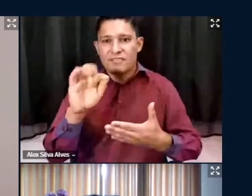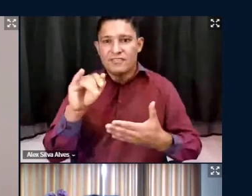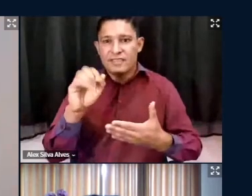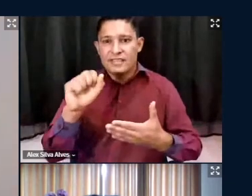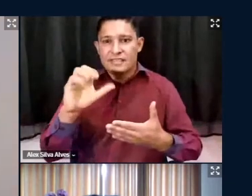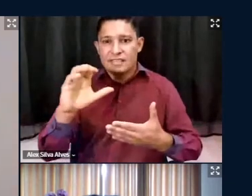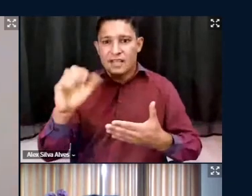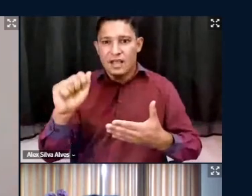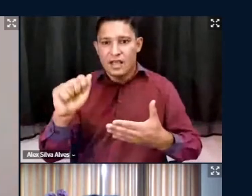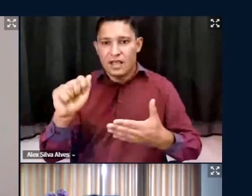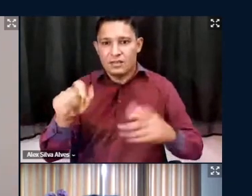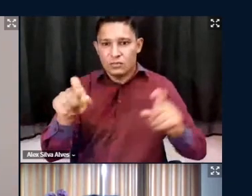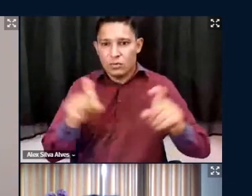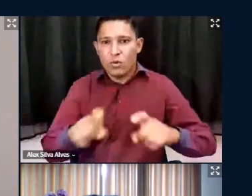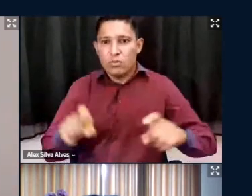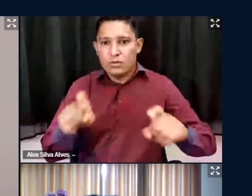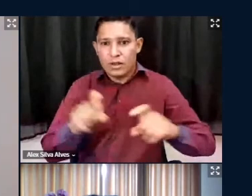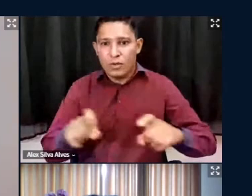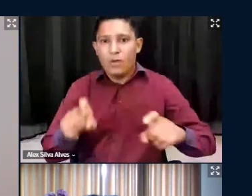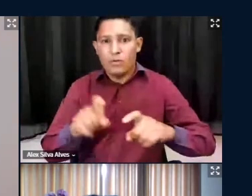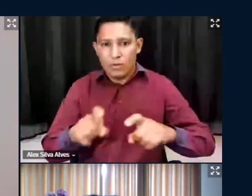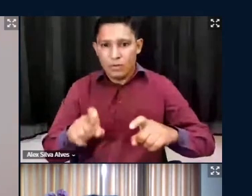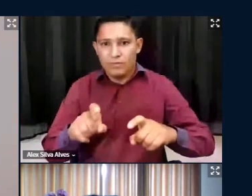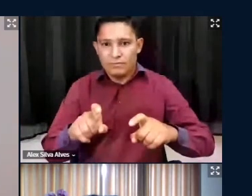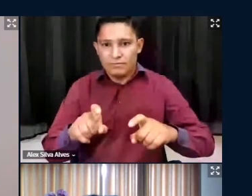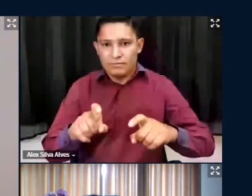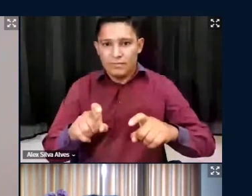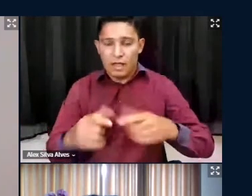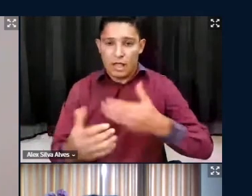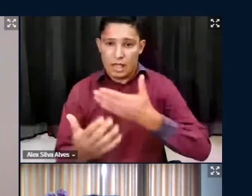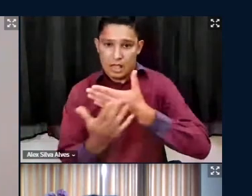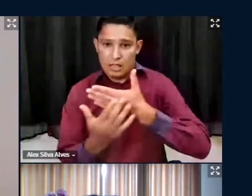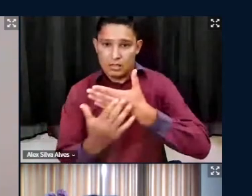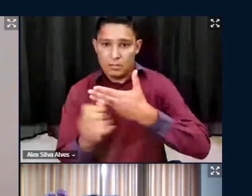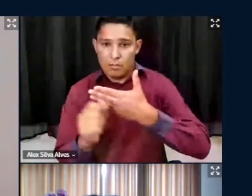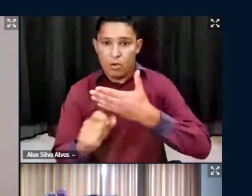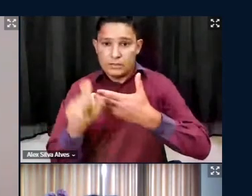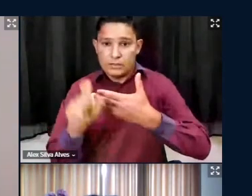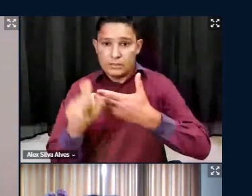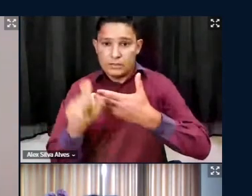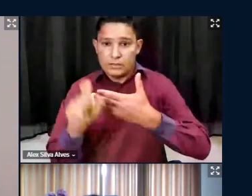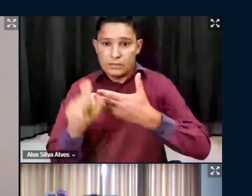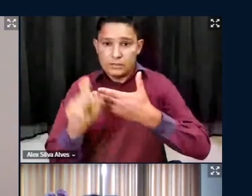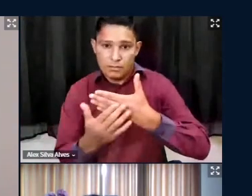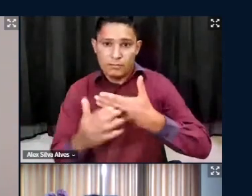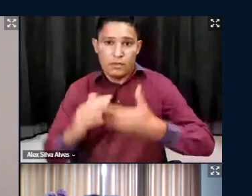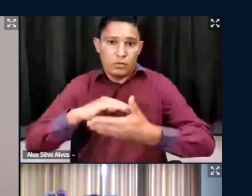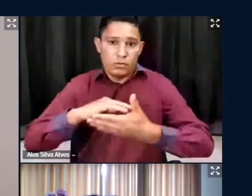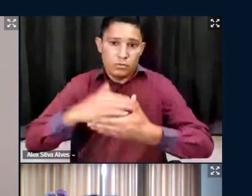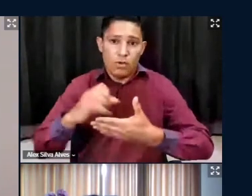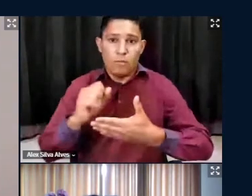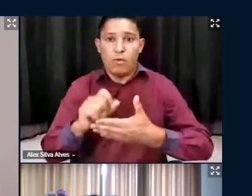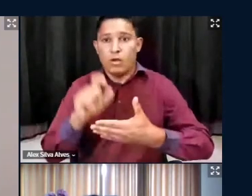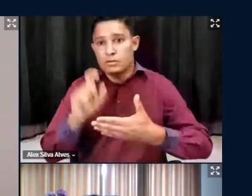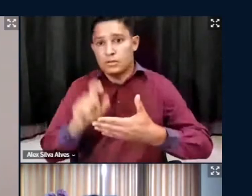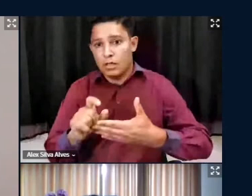Porque tem a aplicatividade da informática.